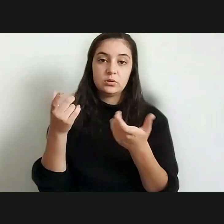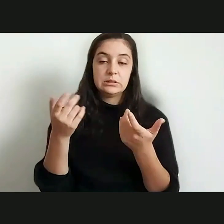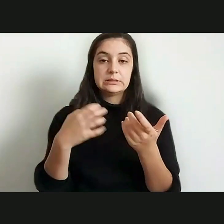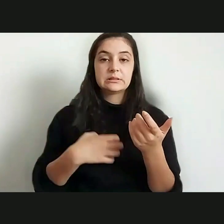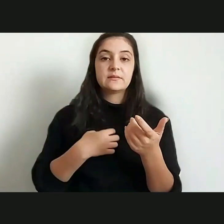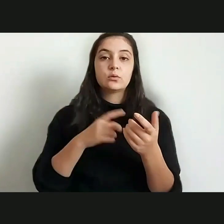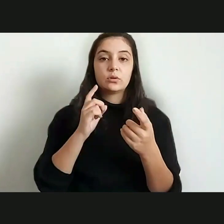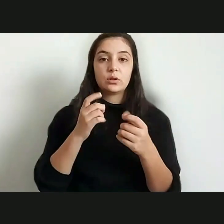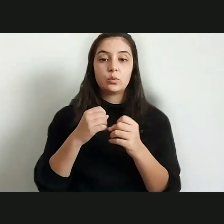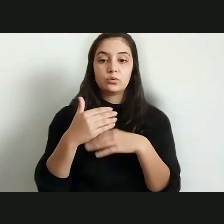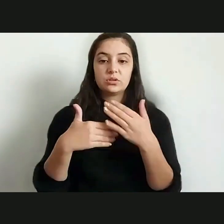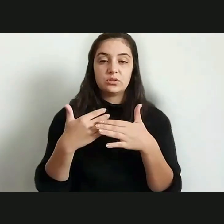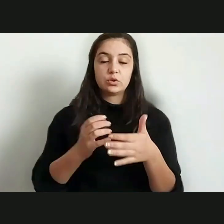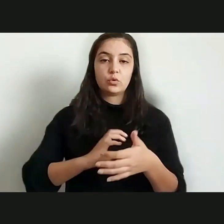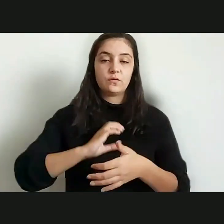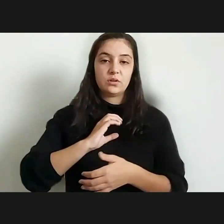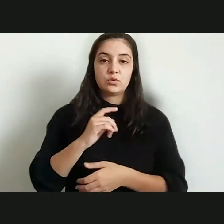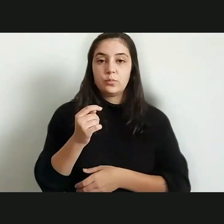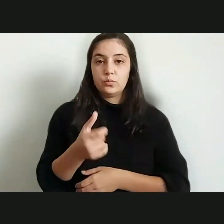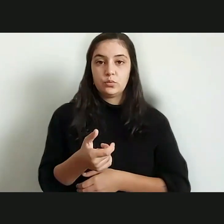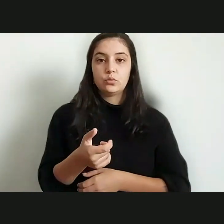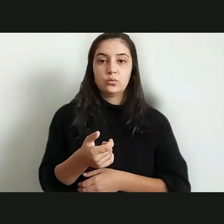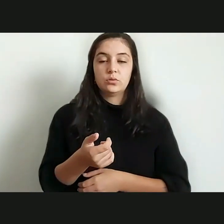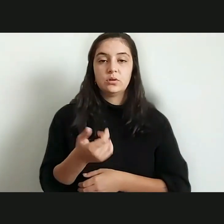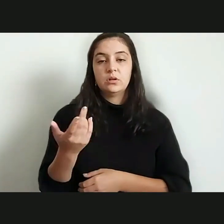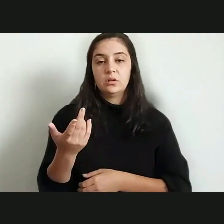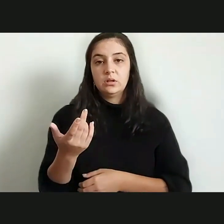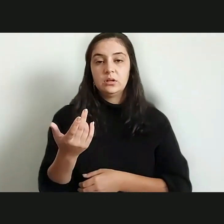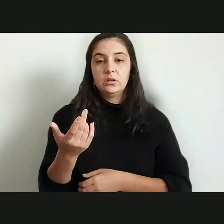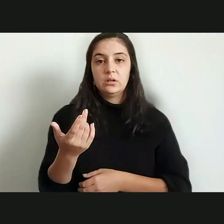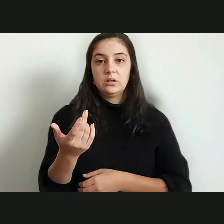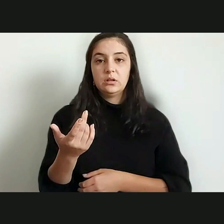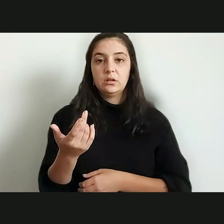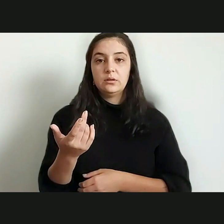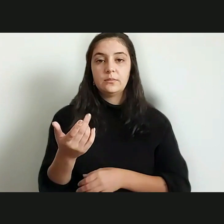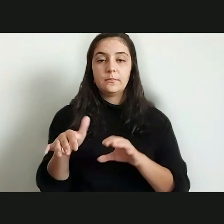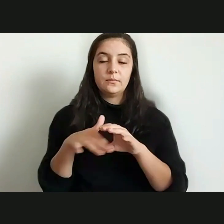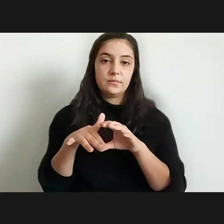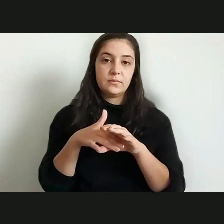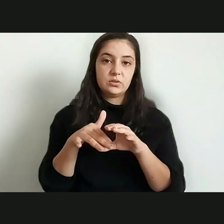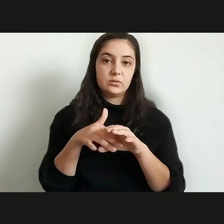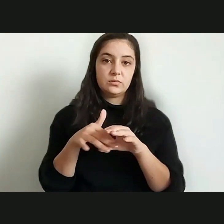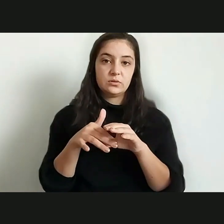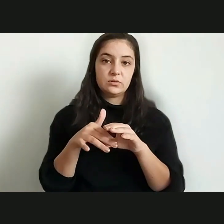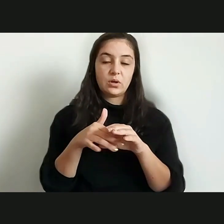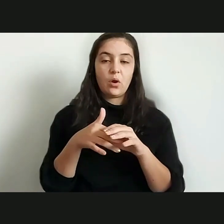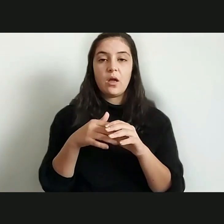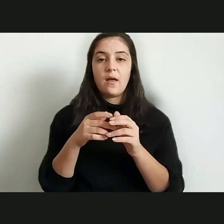processos se tornam um pouco confiáveis, e é por isso que eu quero dizer que a participação é uma variável que